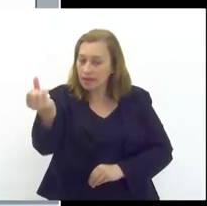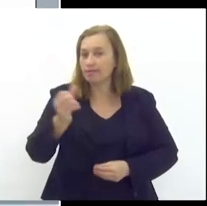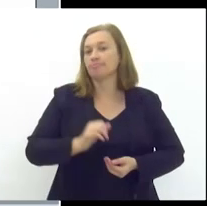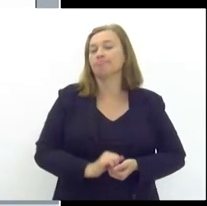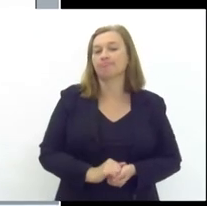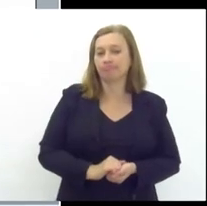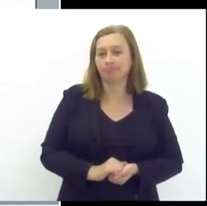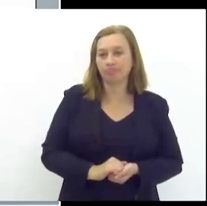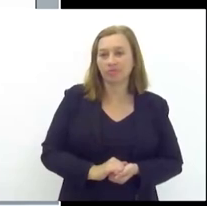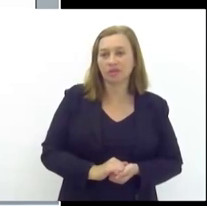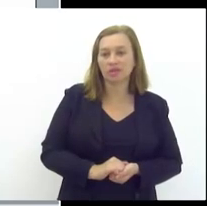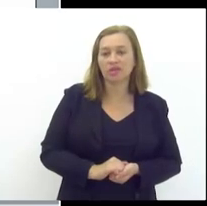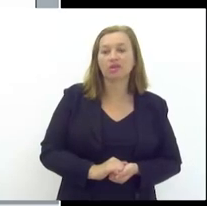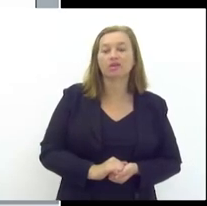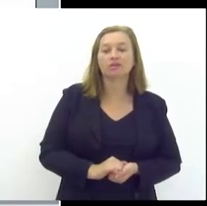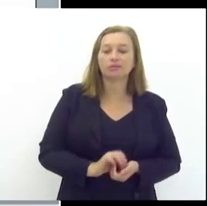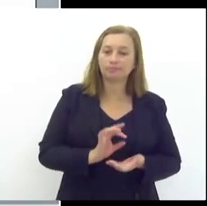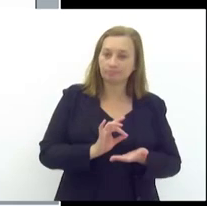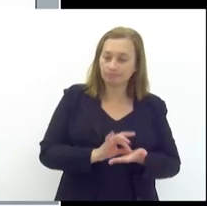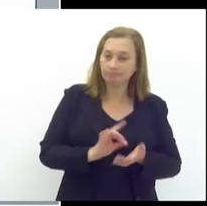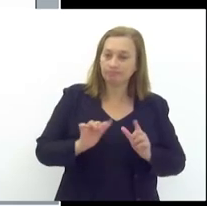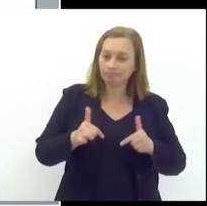e seguirá